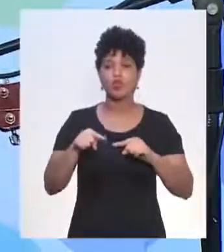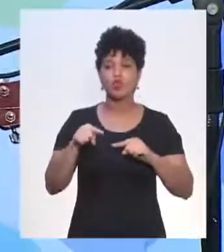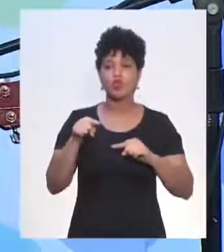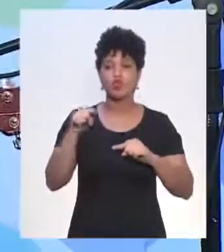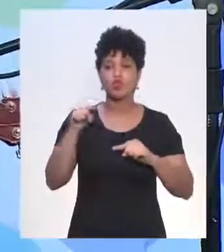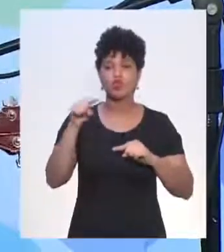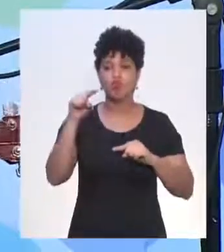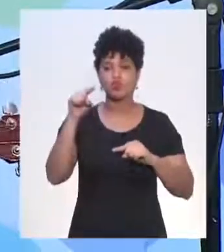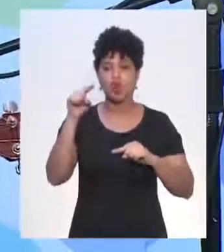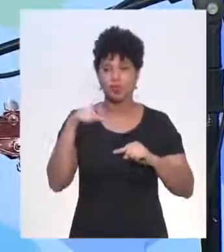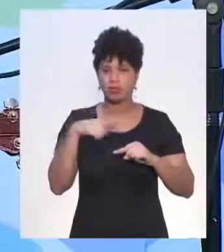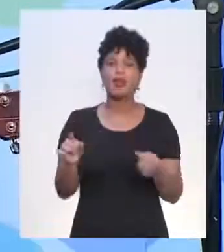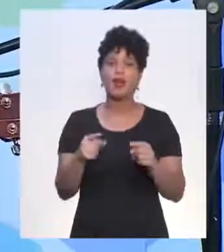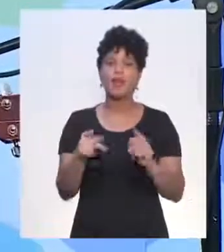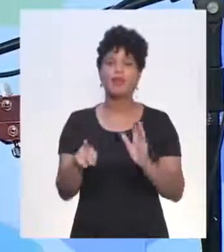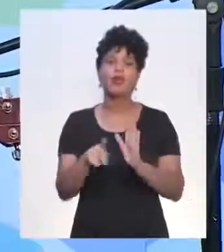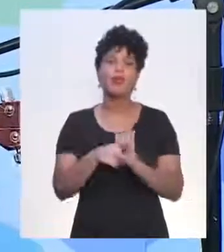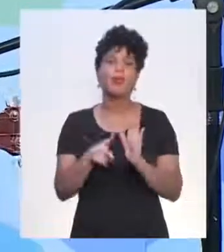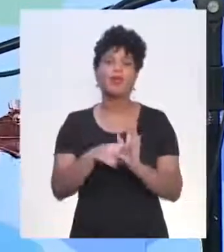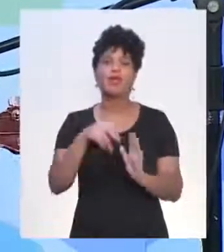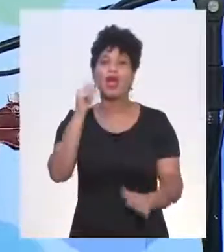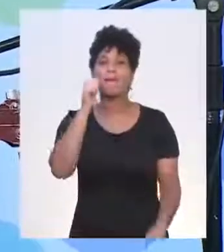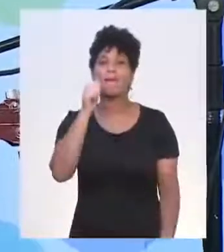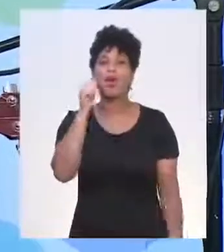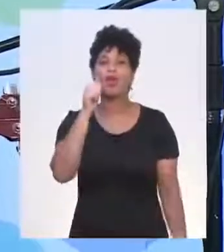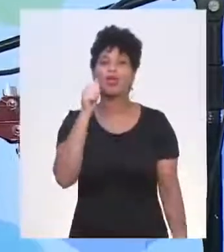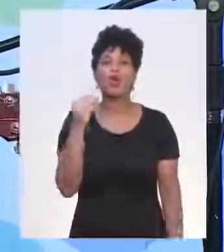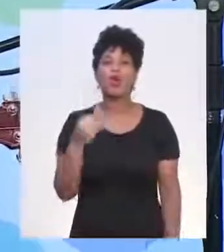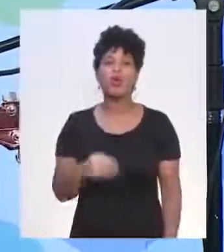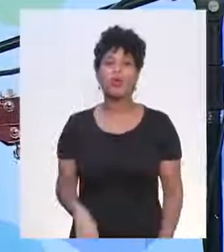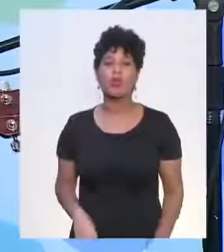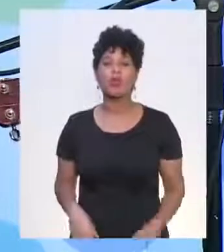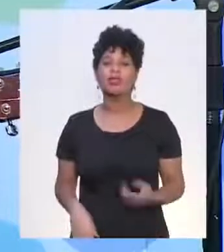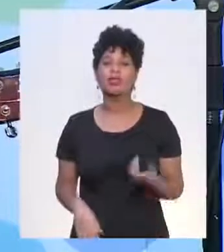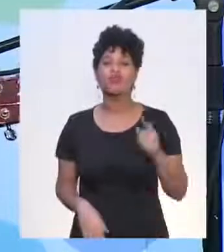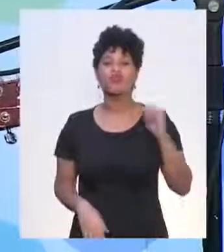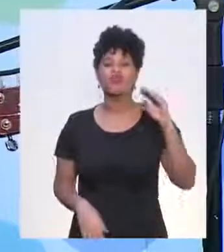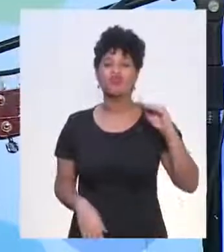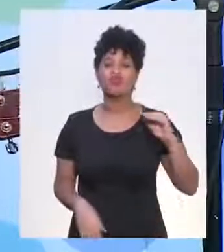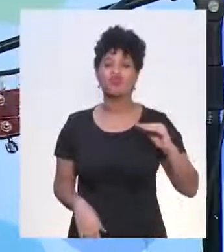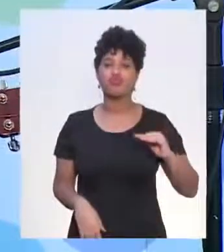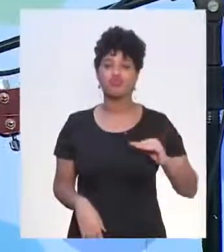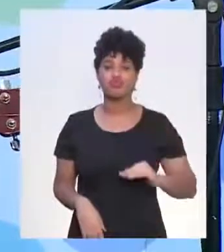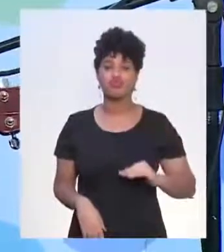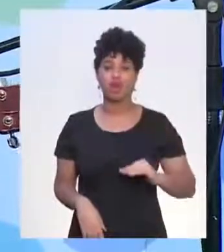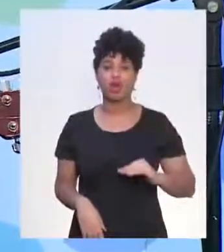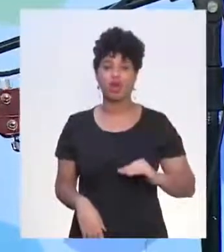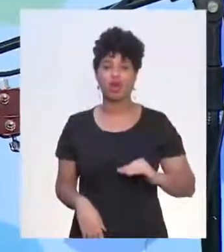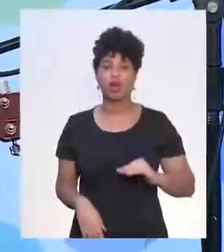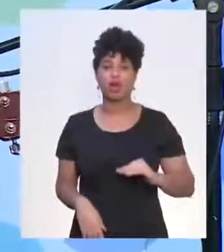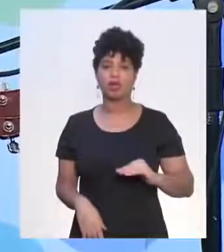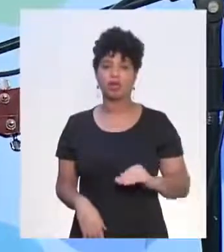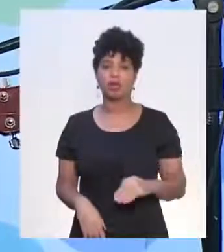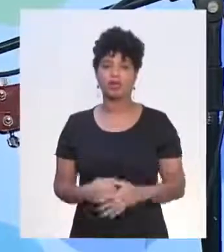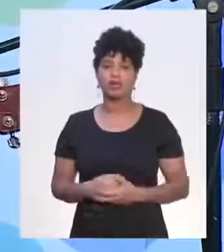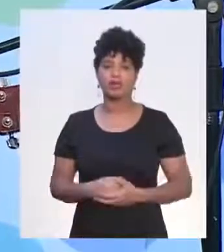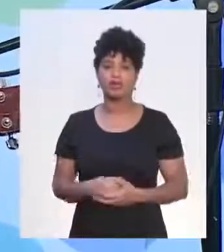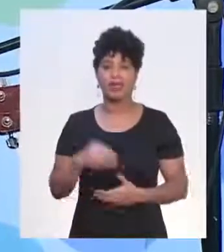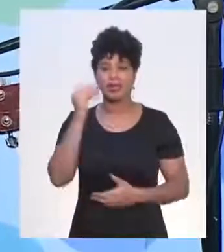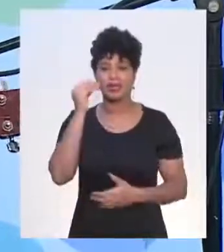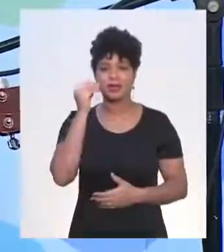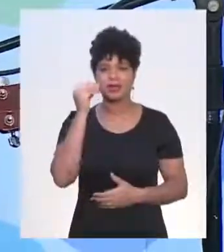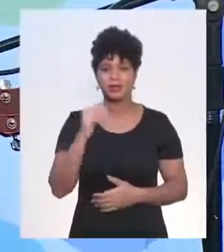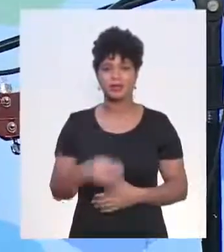grave eu quero cantar uma música puder e ela tem uma voz bem a conta que poderia ser lá